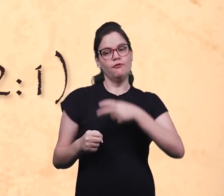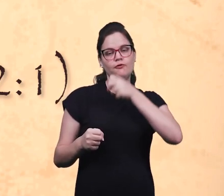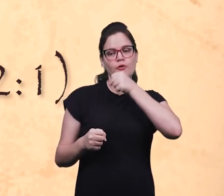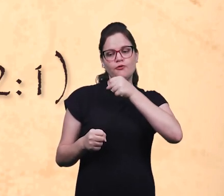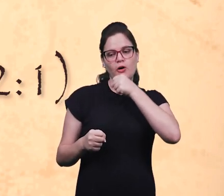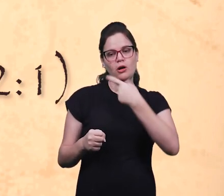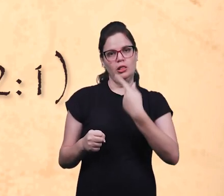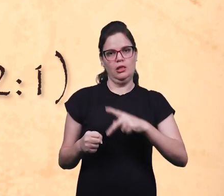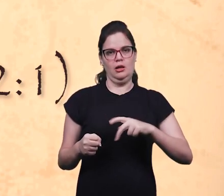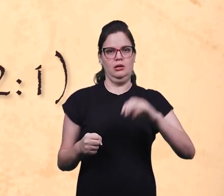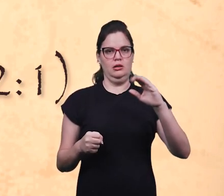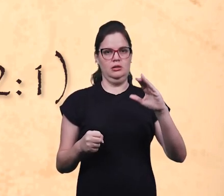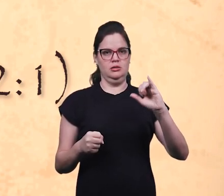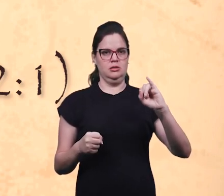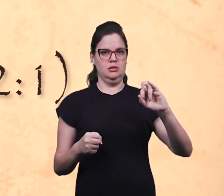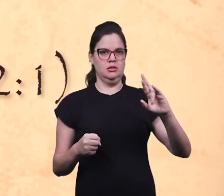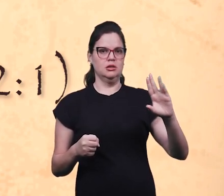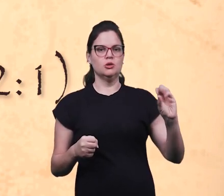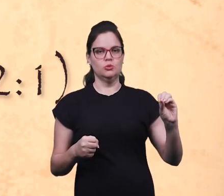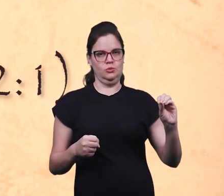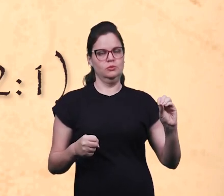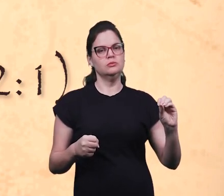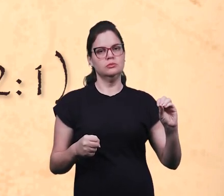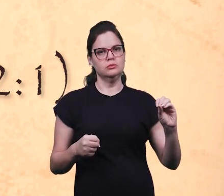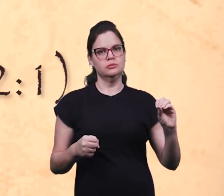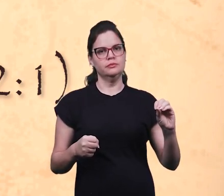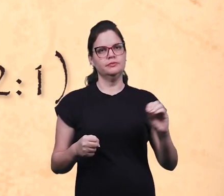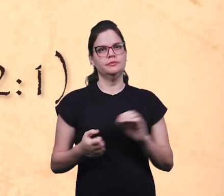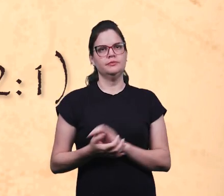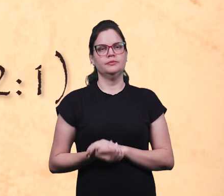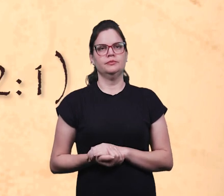Ciro. O pai